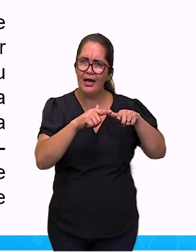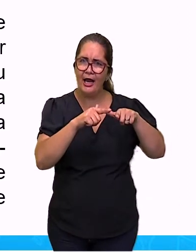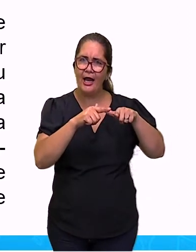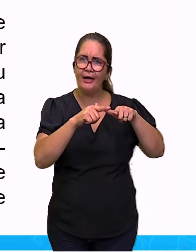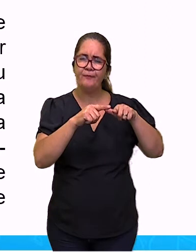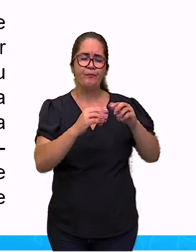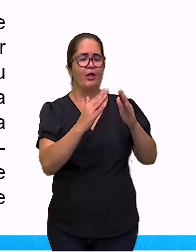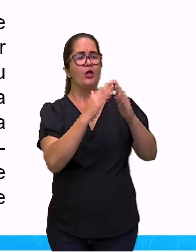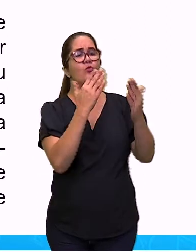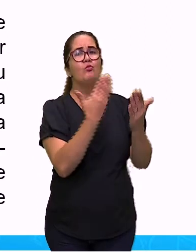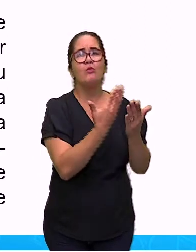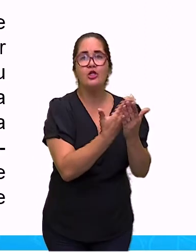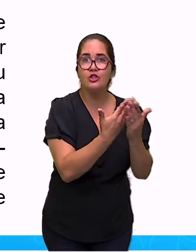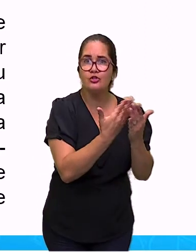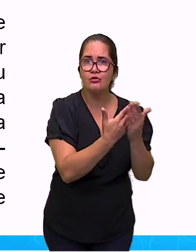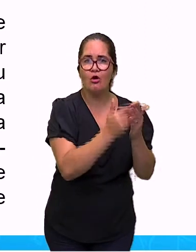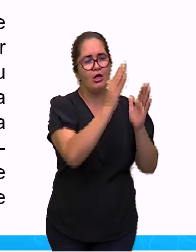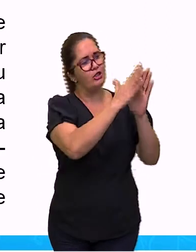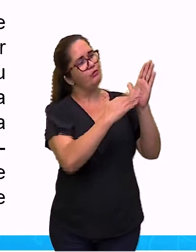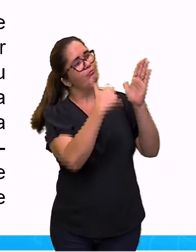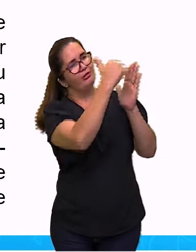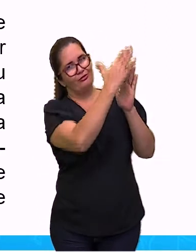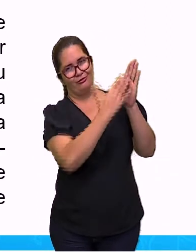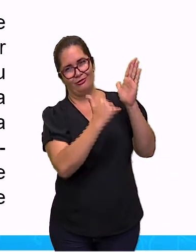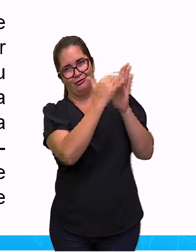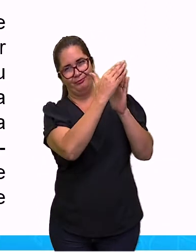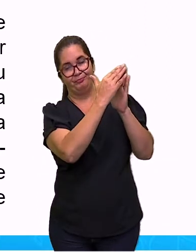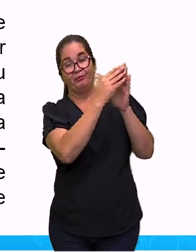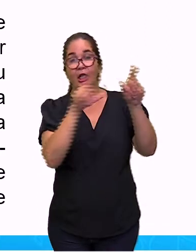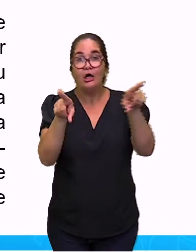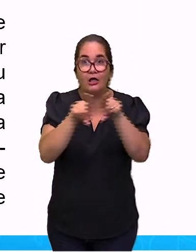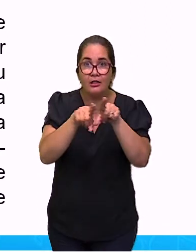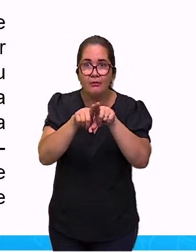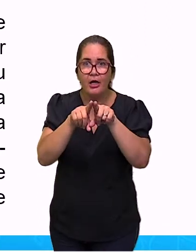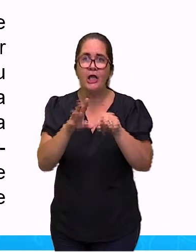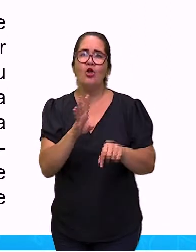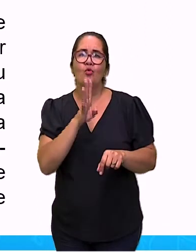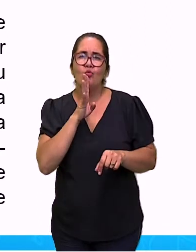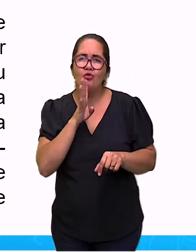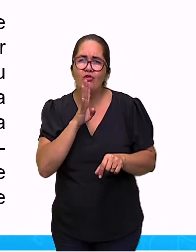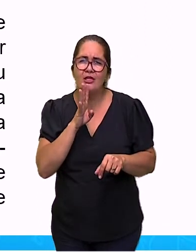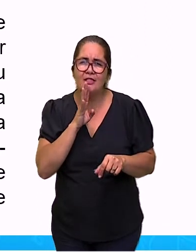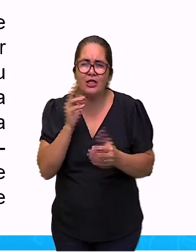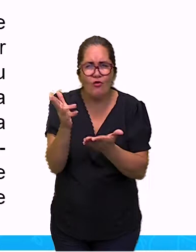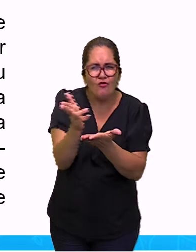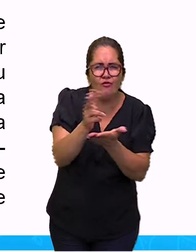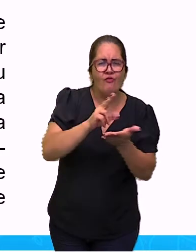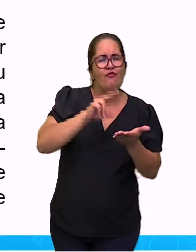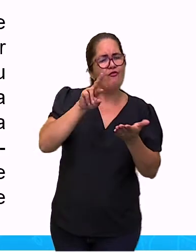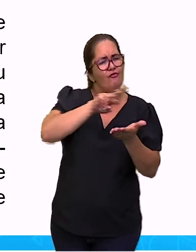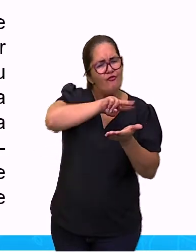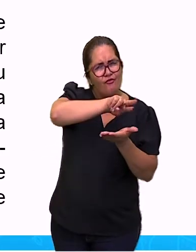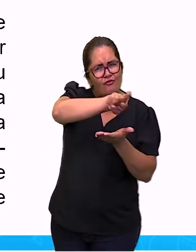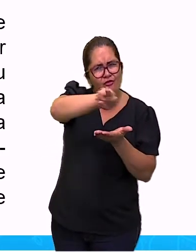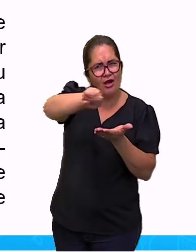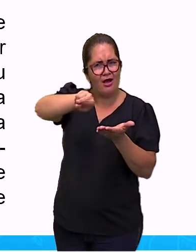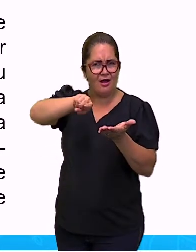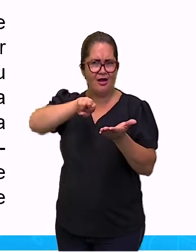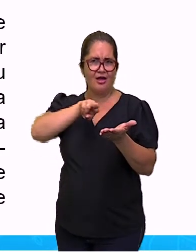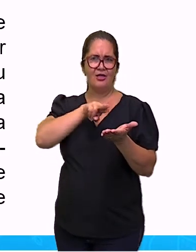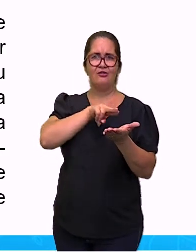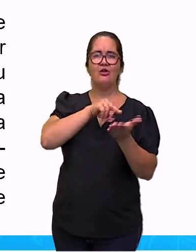Entre eles, ele teve com o pintor Meirelles. E por sugestão do imperador Dom Pedro II,